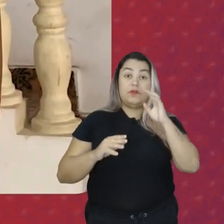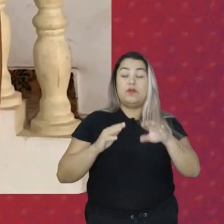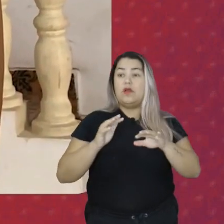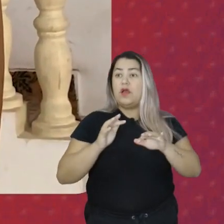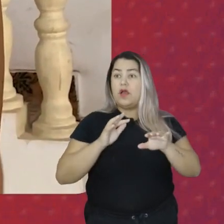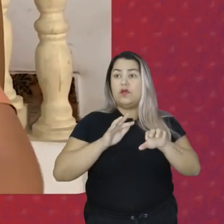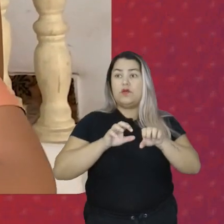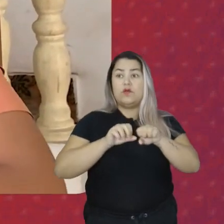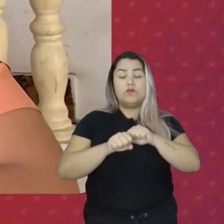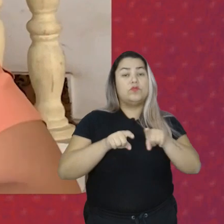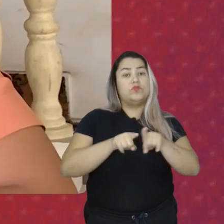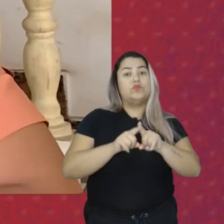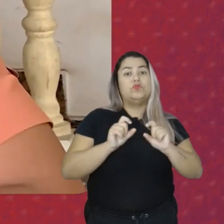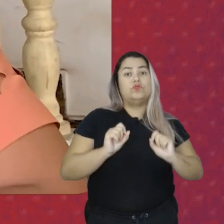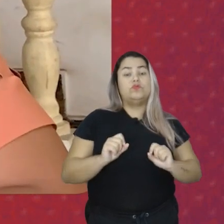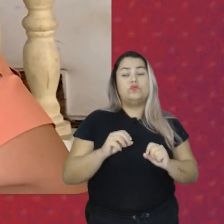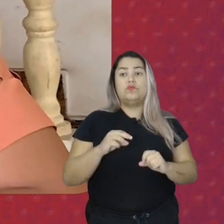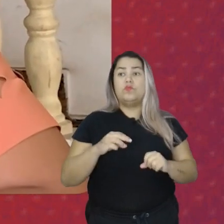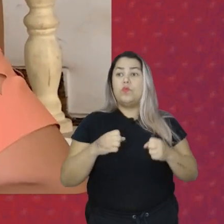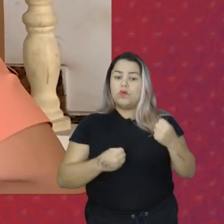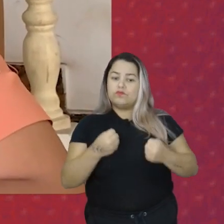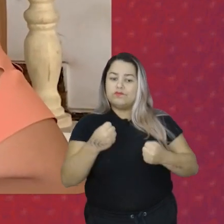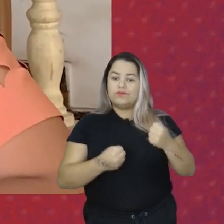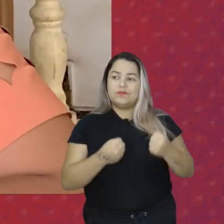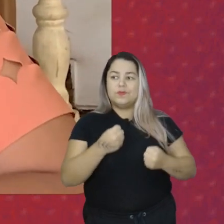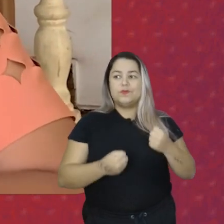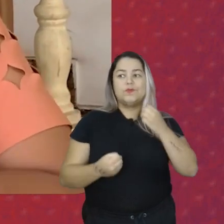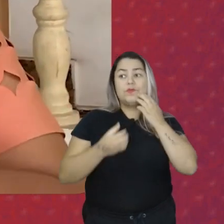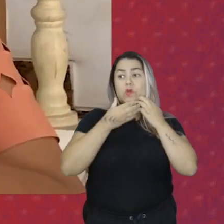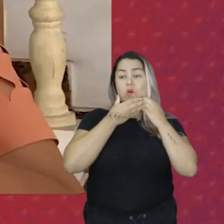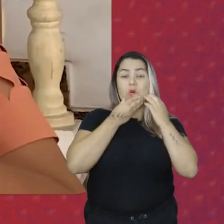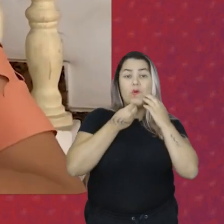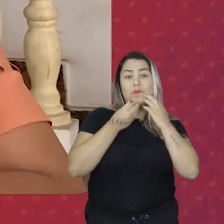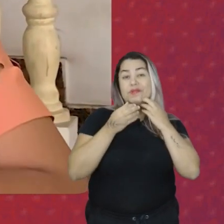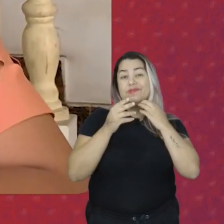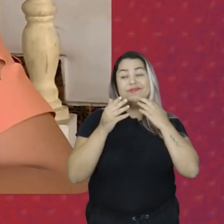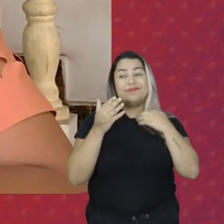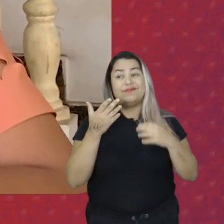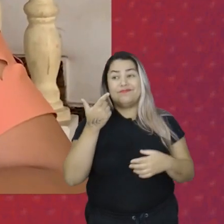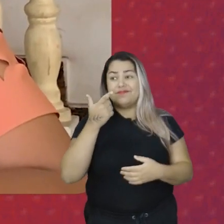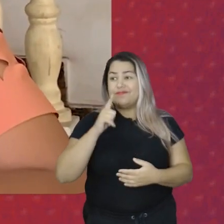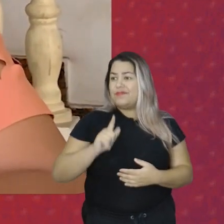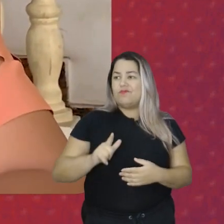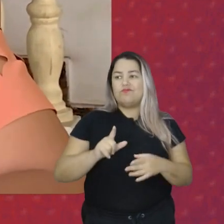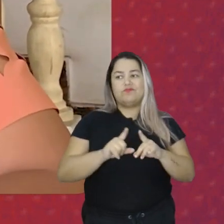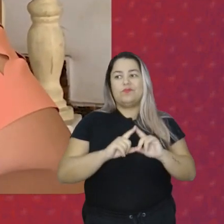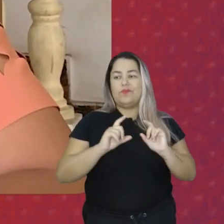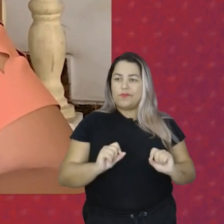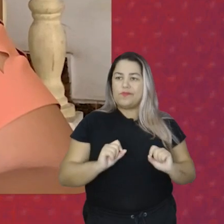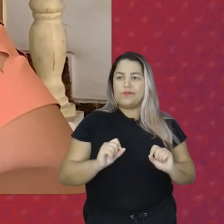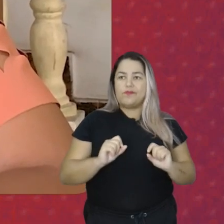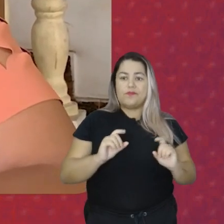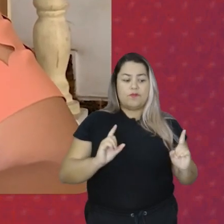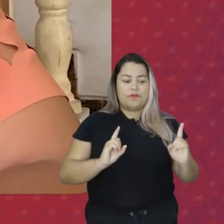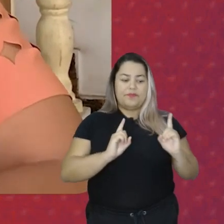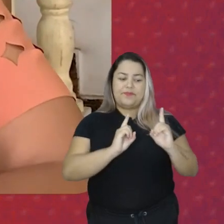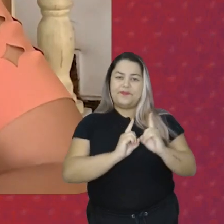motoristas dos transportes coletivos, que muitas das vezes não conseguem dar um